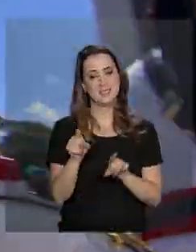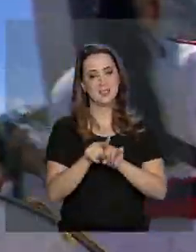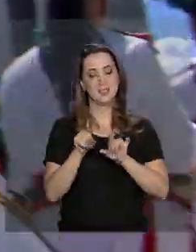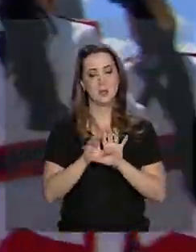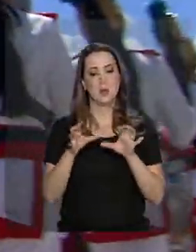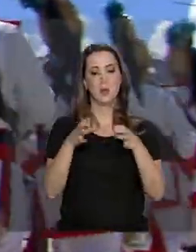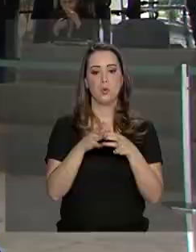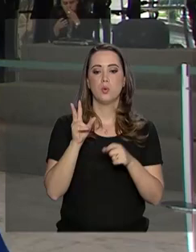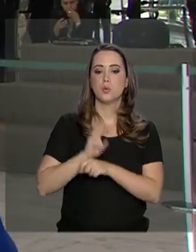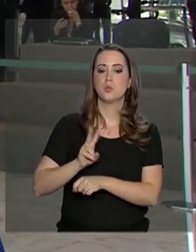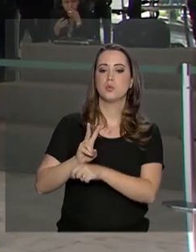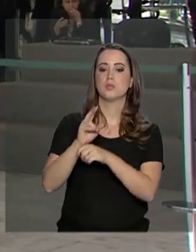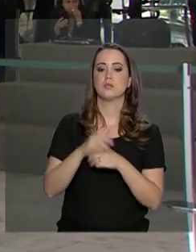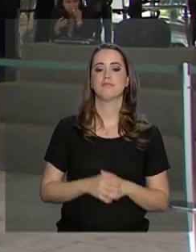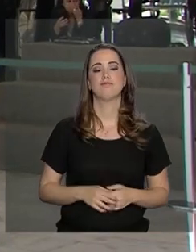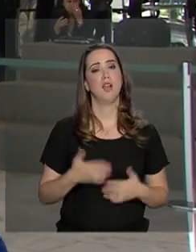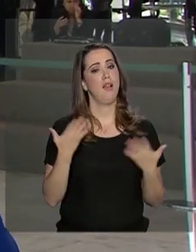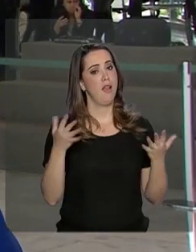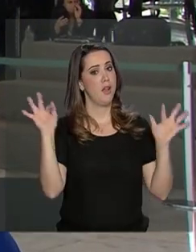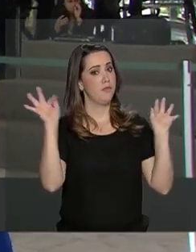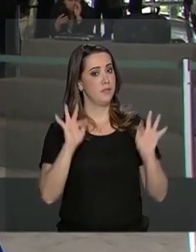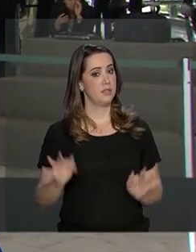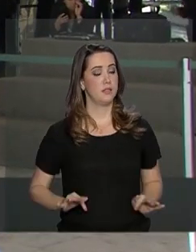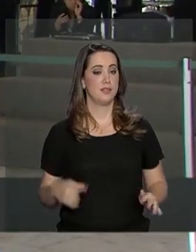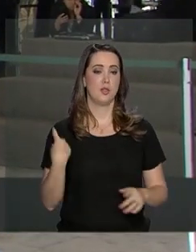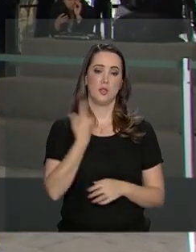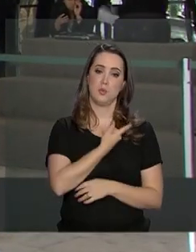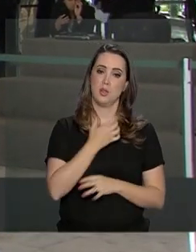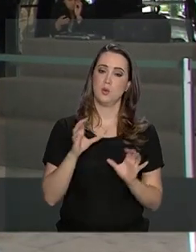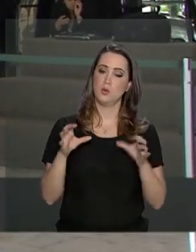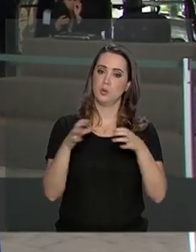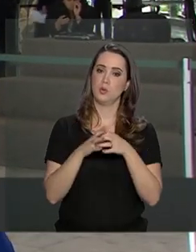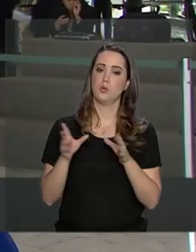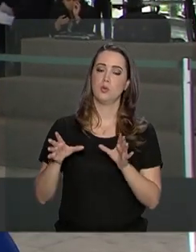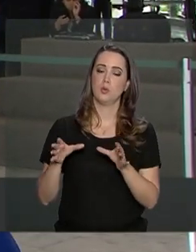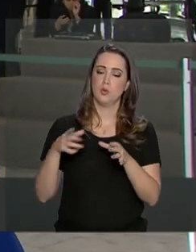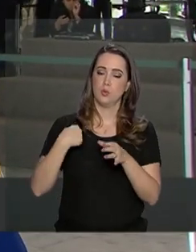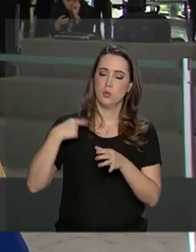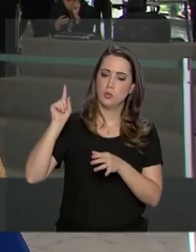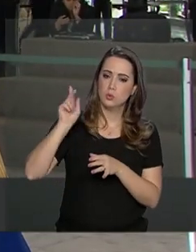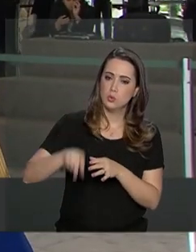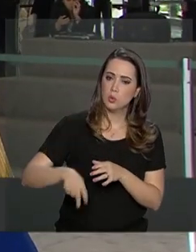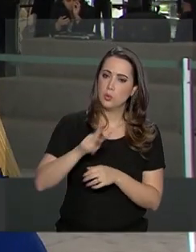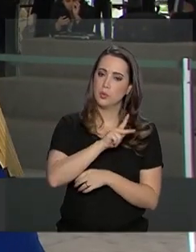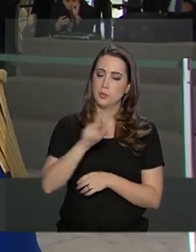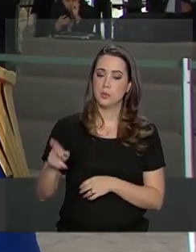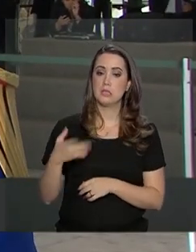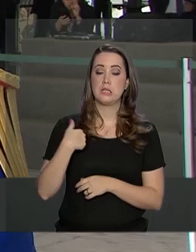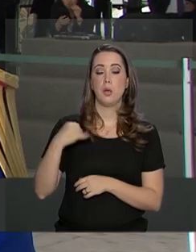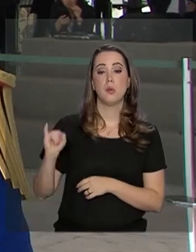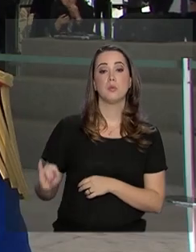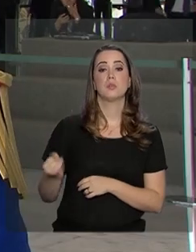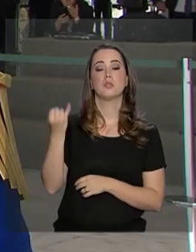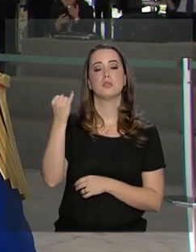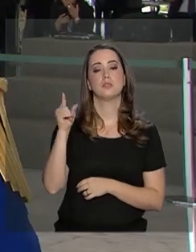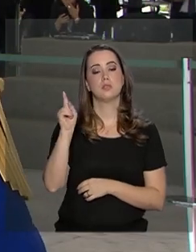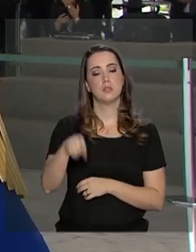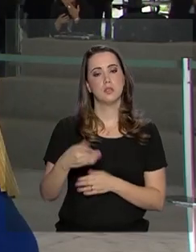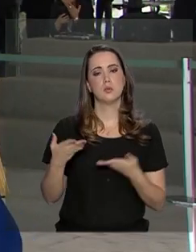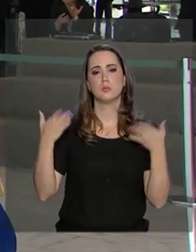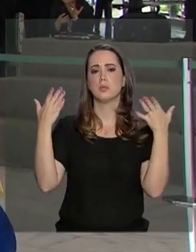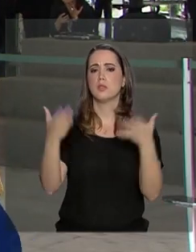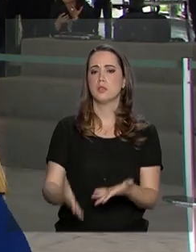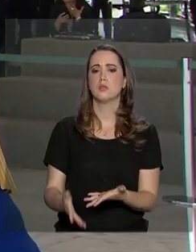presidencial é uma satisfação pra nós do batalhão da guarda presidencial é ter a oportunidade de